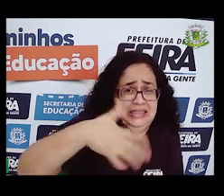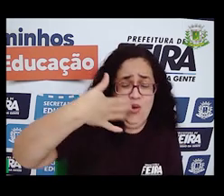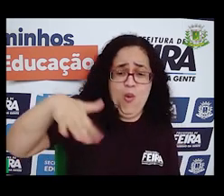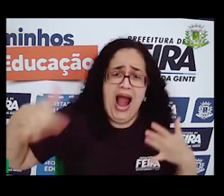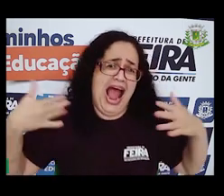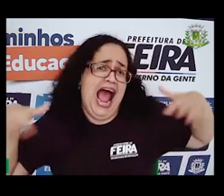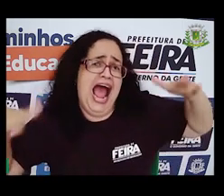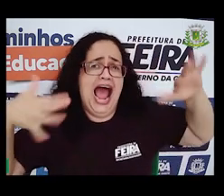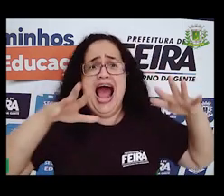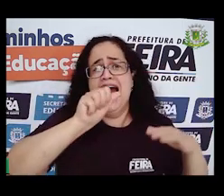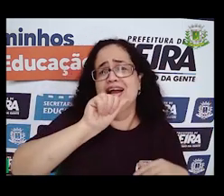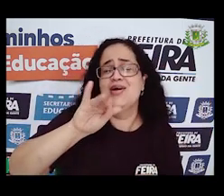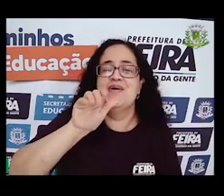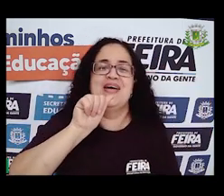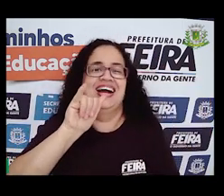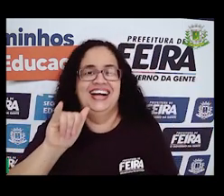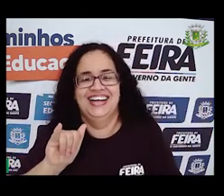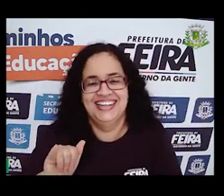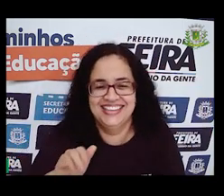Uai! Uai!